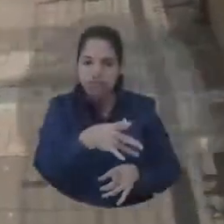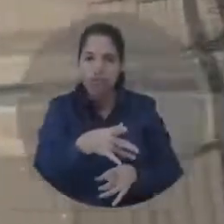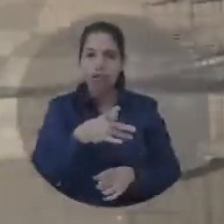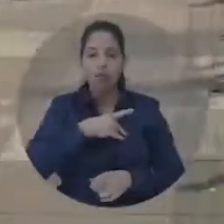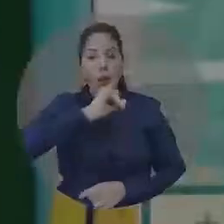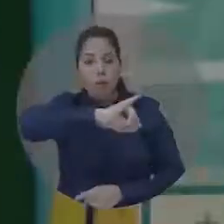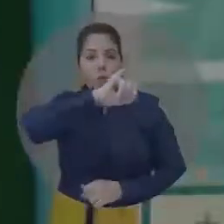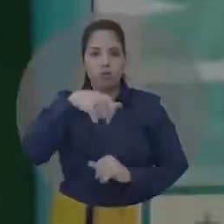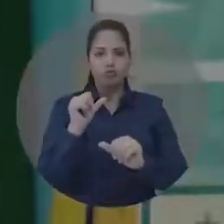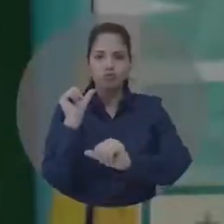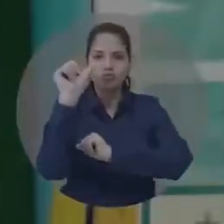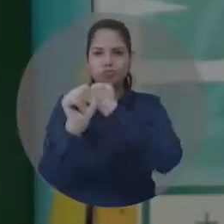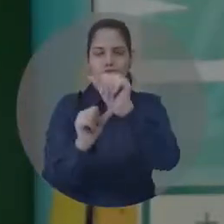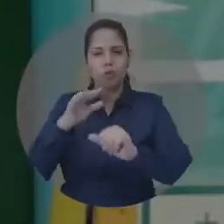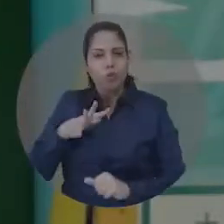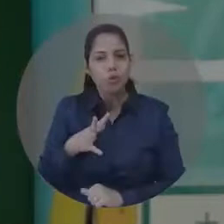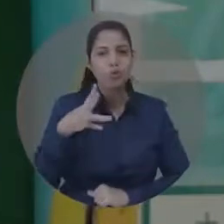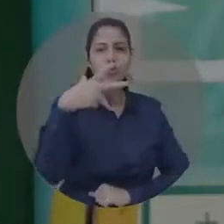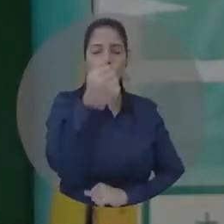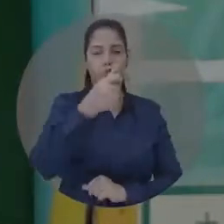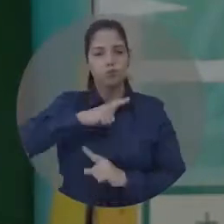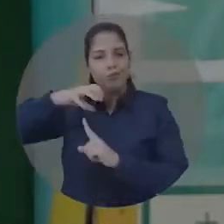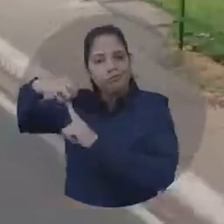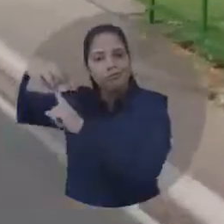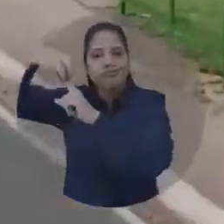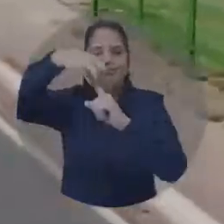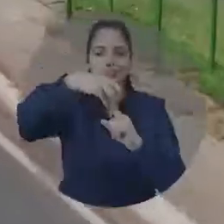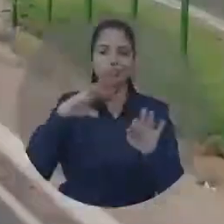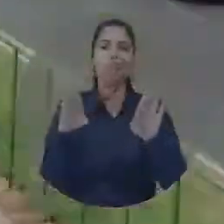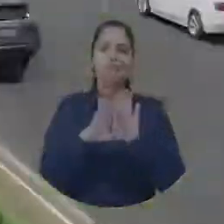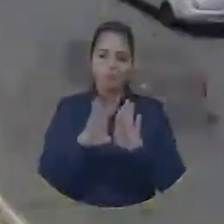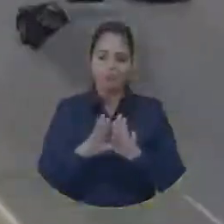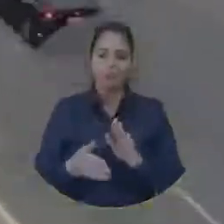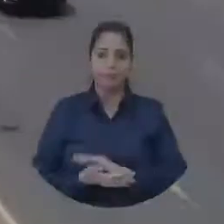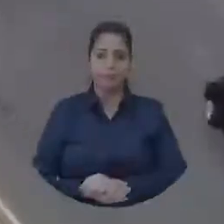retorcidos, enferrujados. Estamos trocando todos os abrigos de ônibus na cidade.